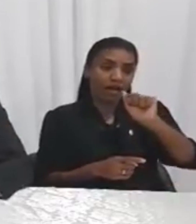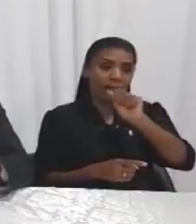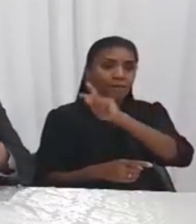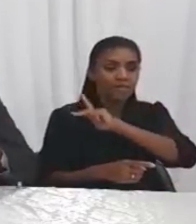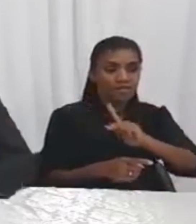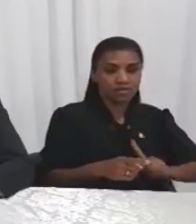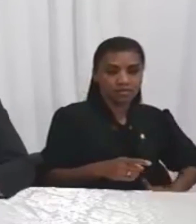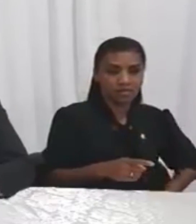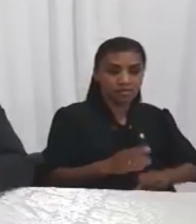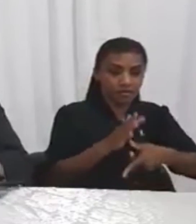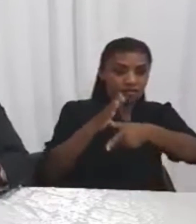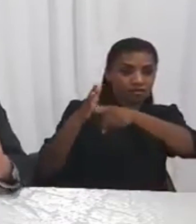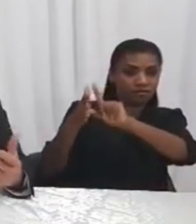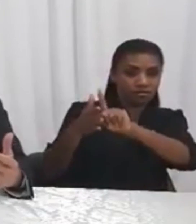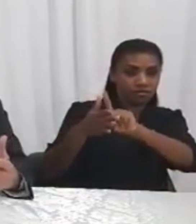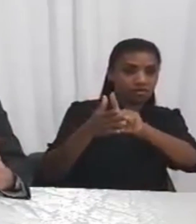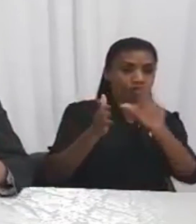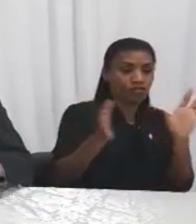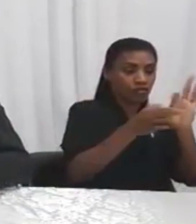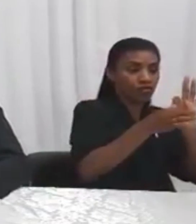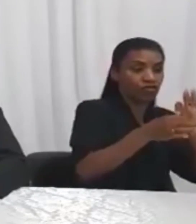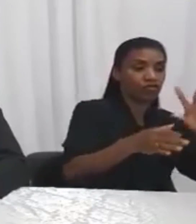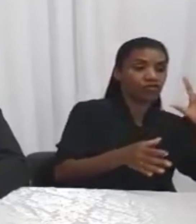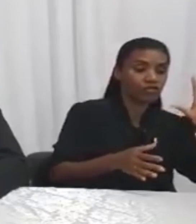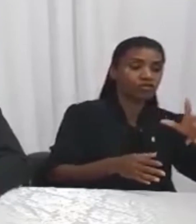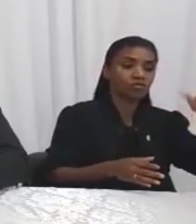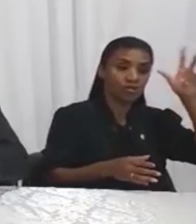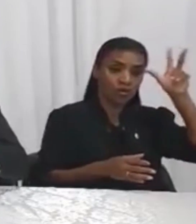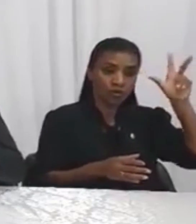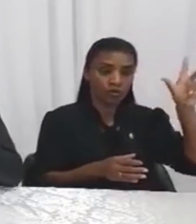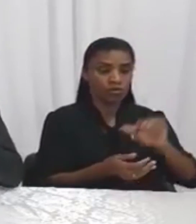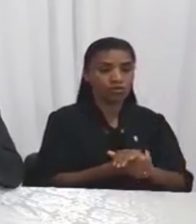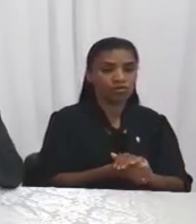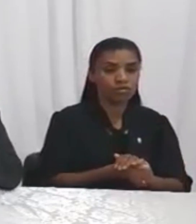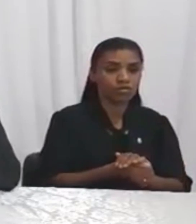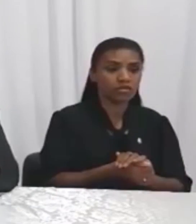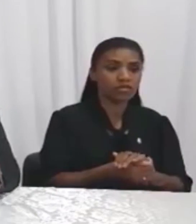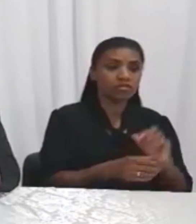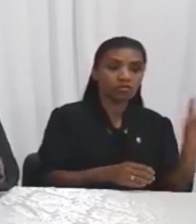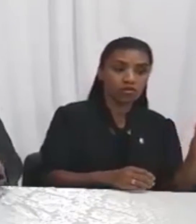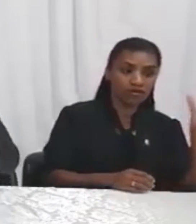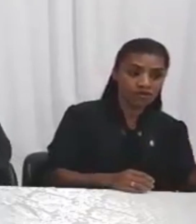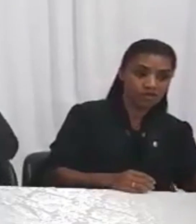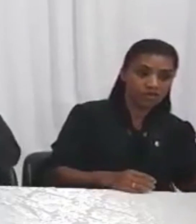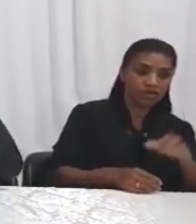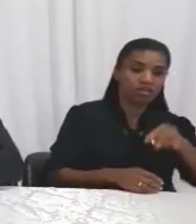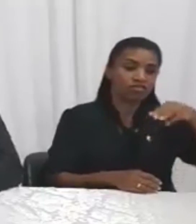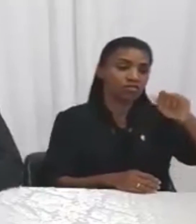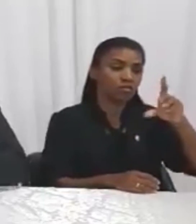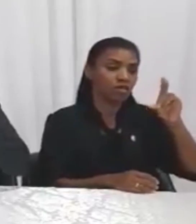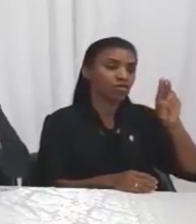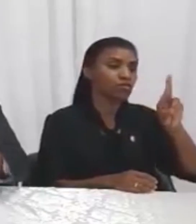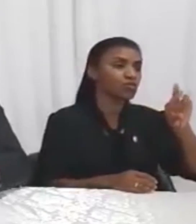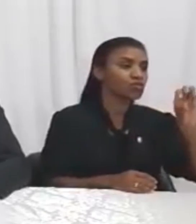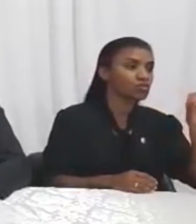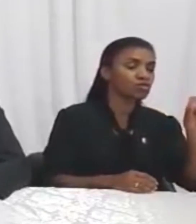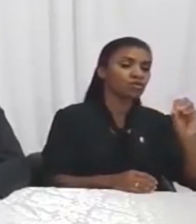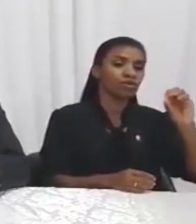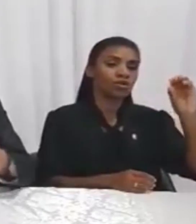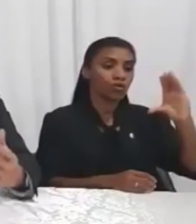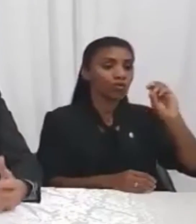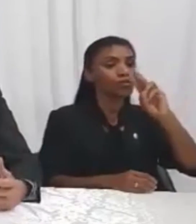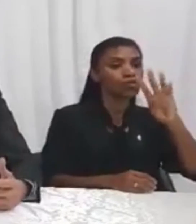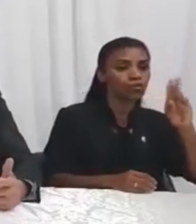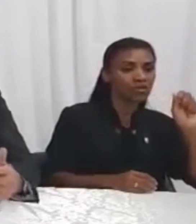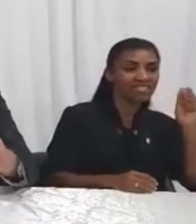A presidente, né, anterior era ligada com Dilma, com Lula, com a Venezuela de Maduro e de Chávez, com Cuba.